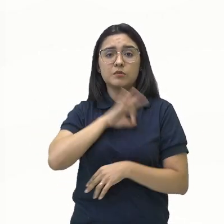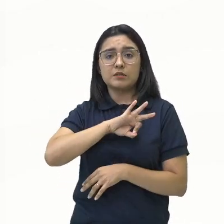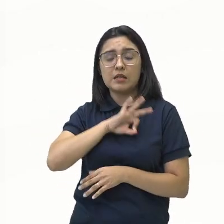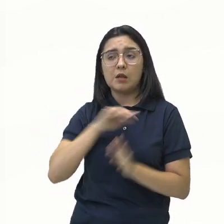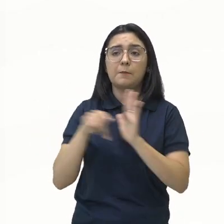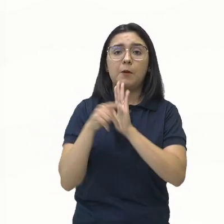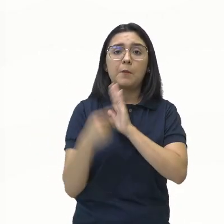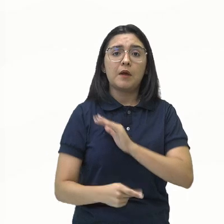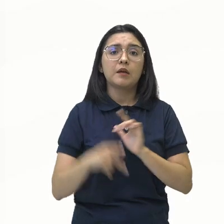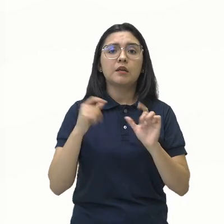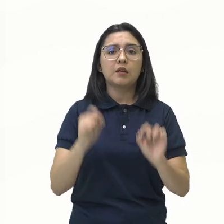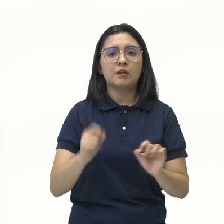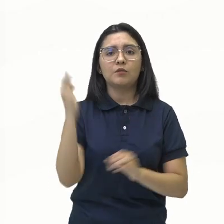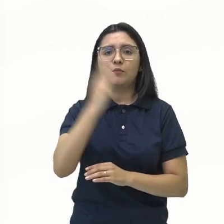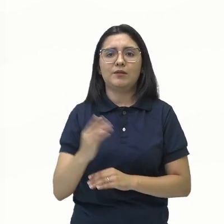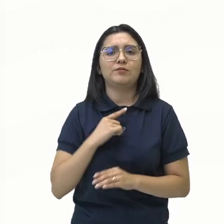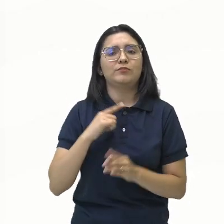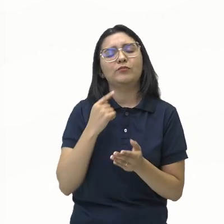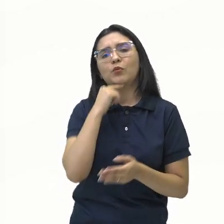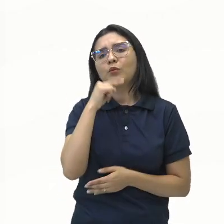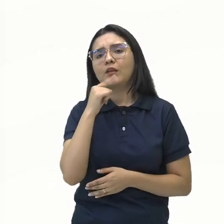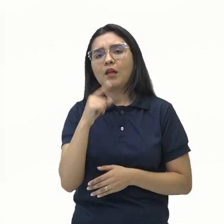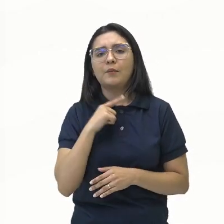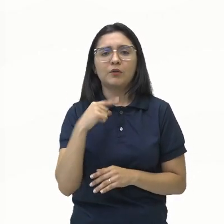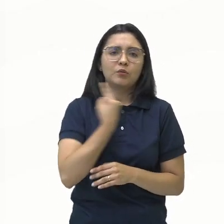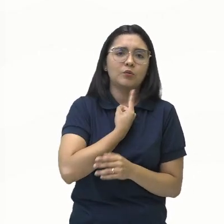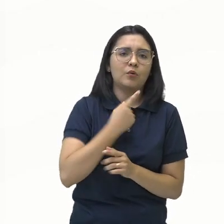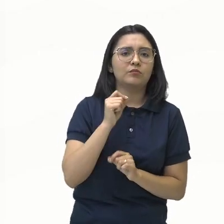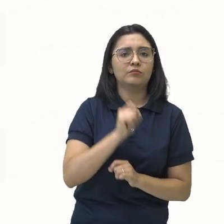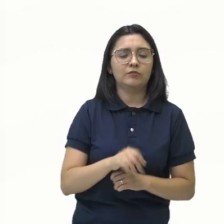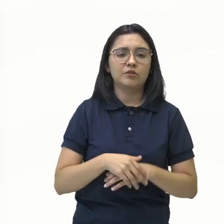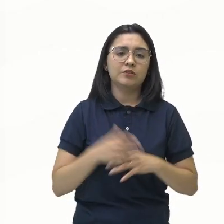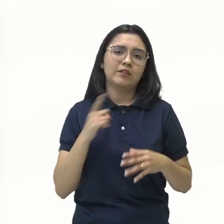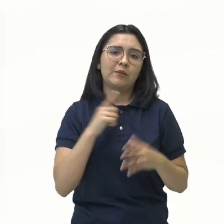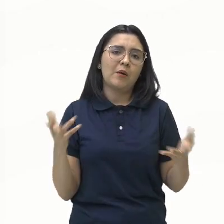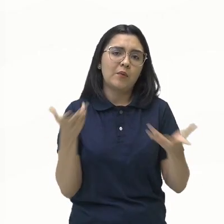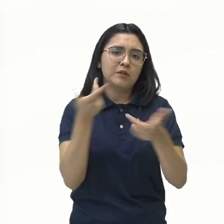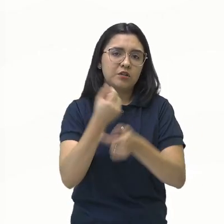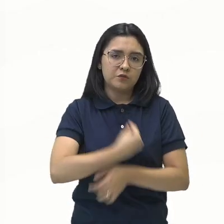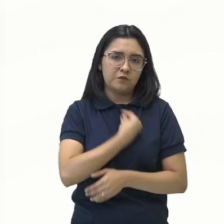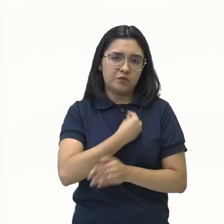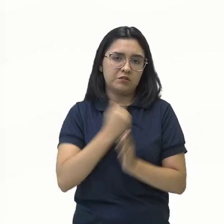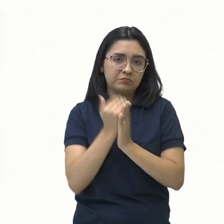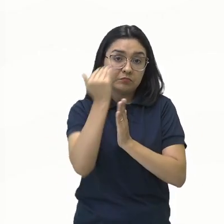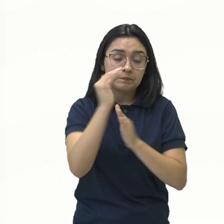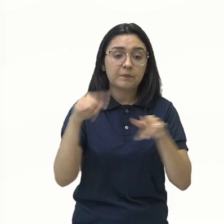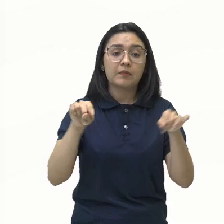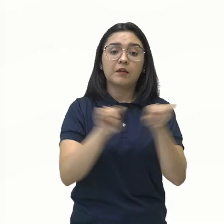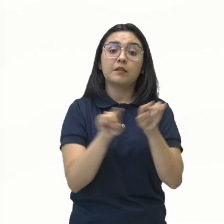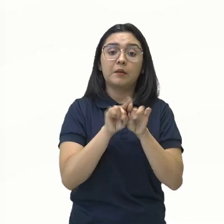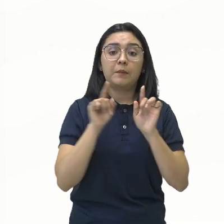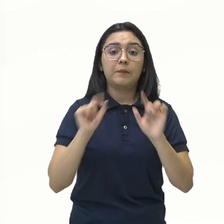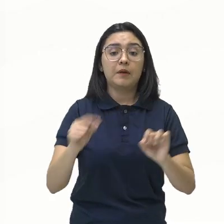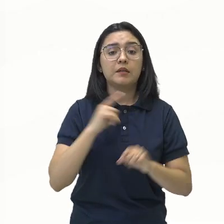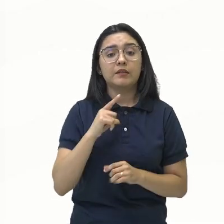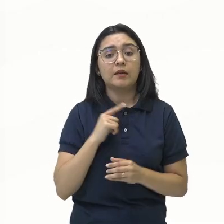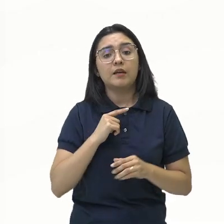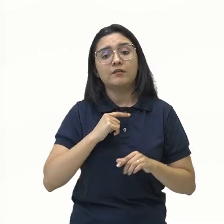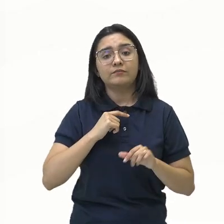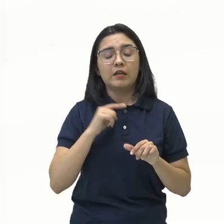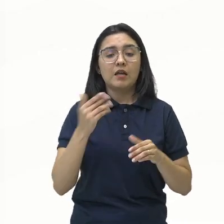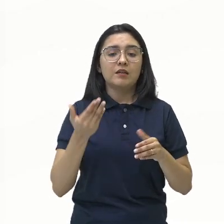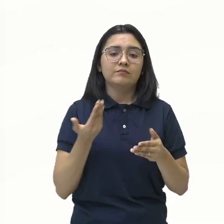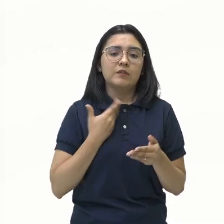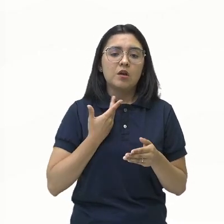nosso país, não supre ali as nossas necessidades mais básicas. Temos também instabilidade com relação ao salário e